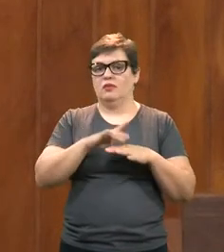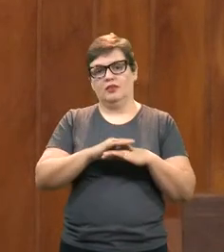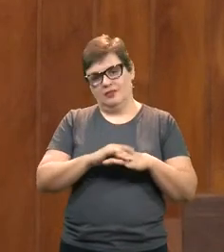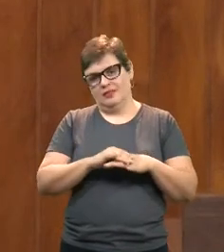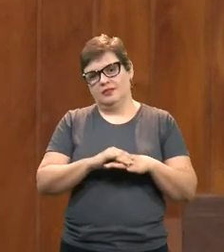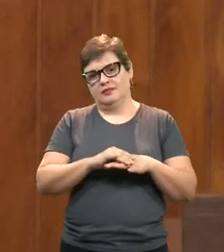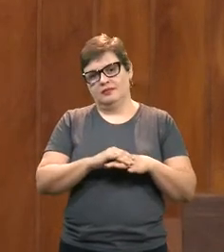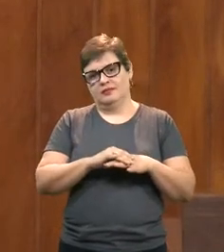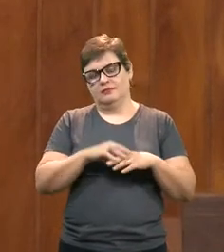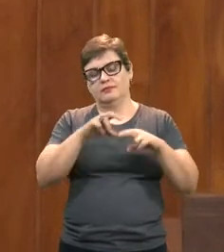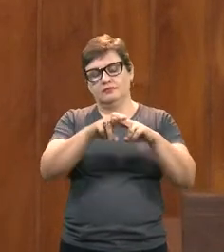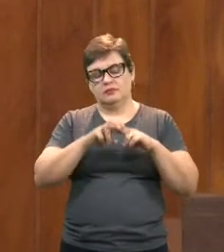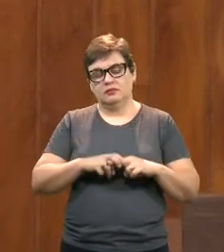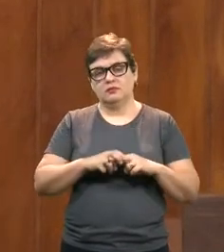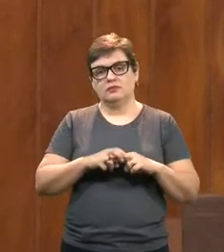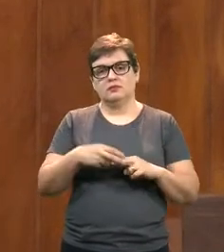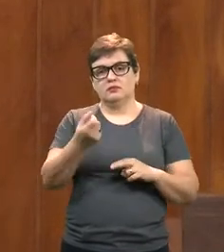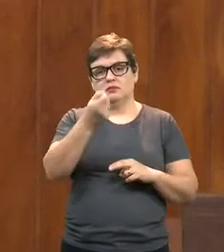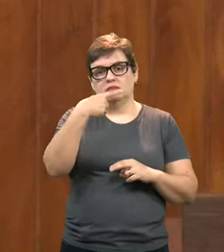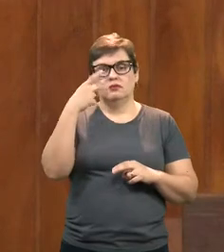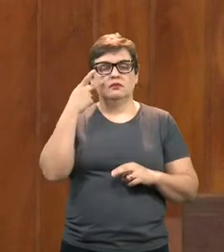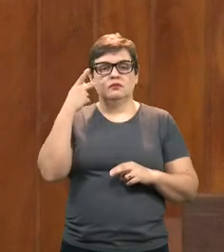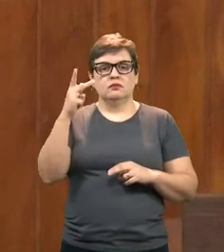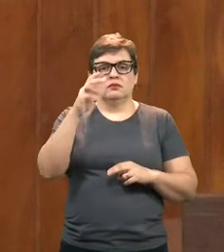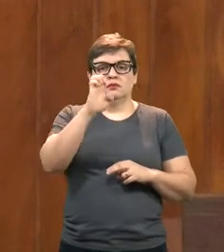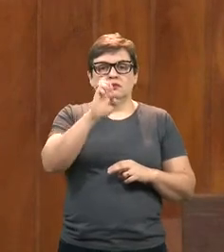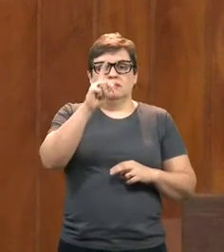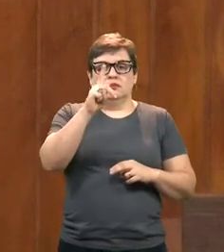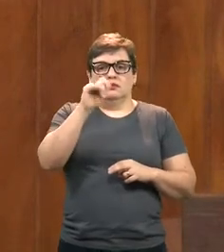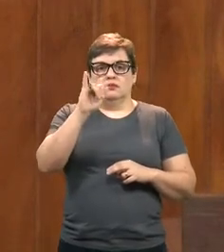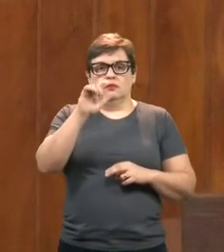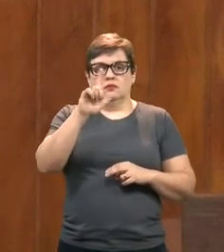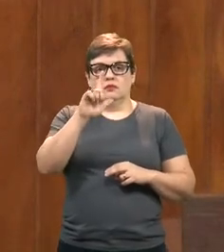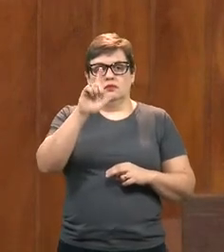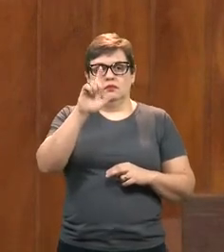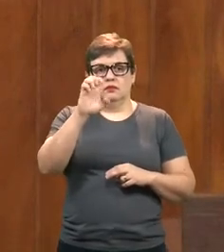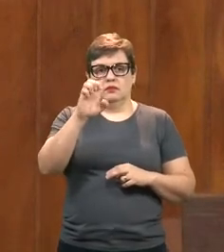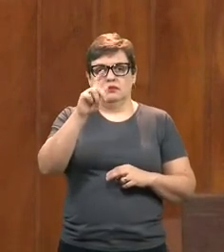É por isso que uma medicação para epilepsia está melhorando a artrose.